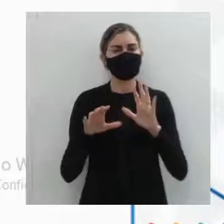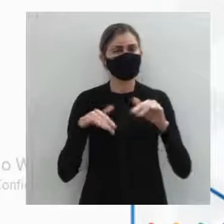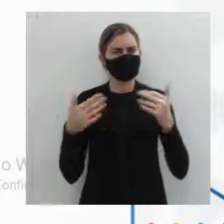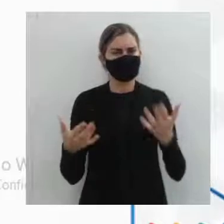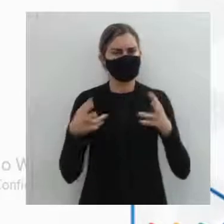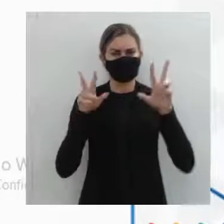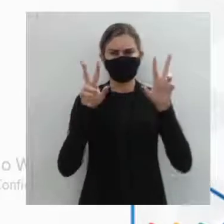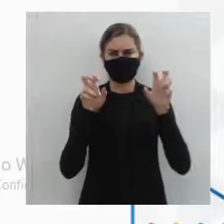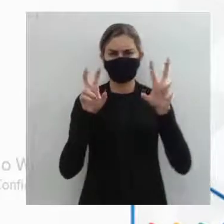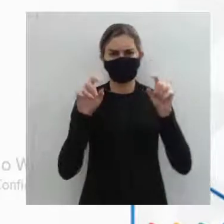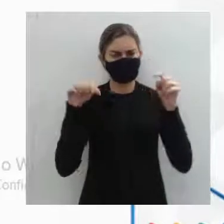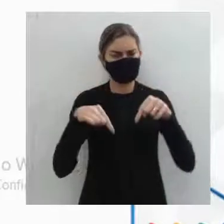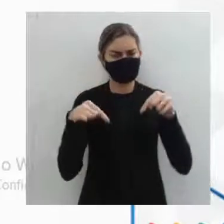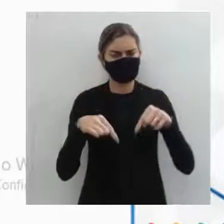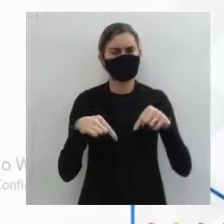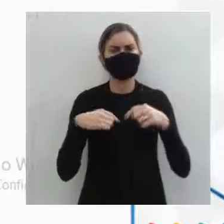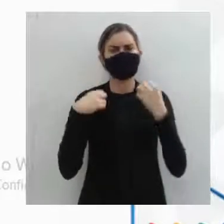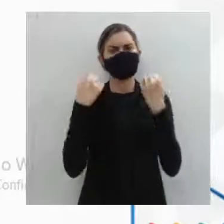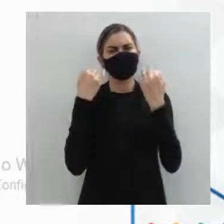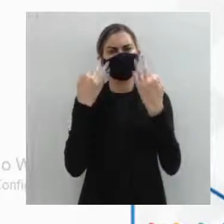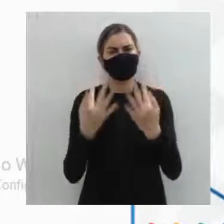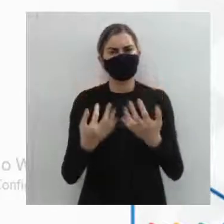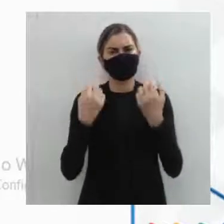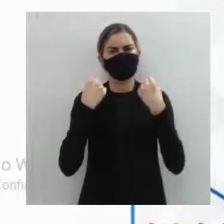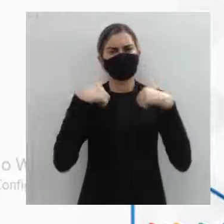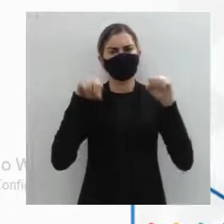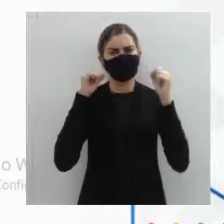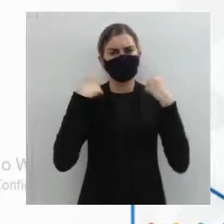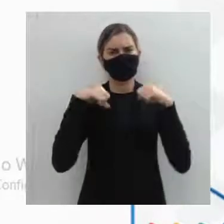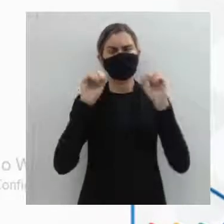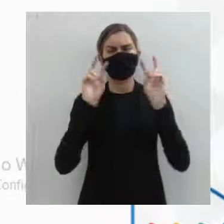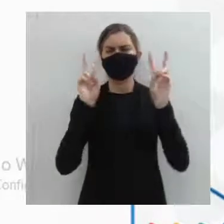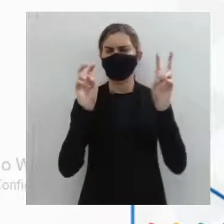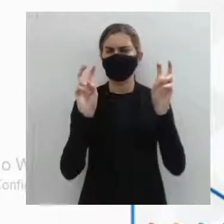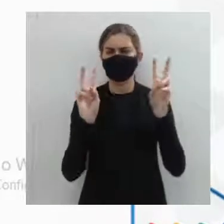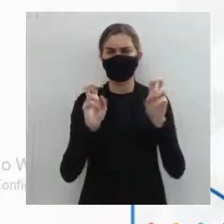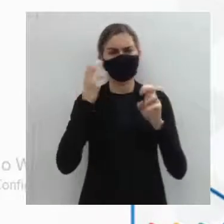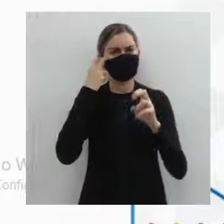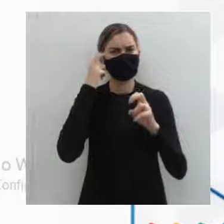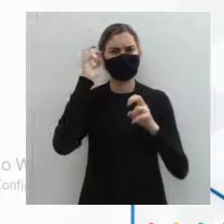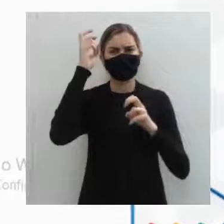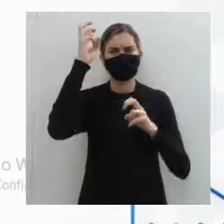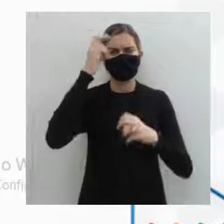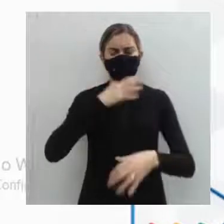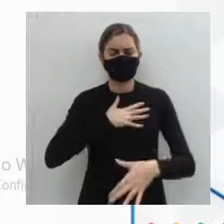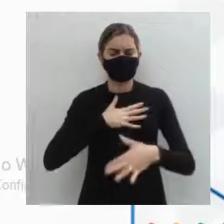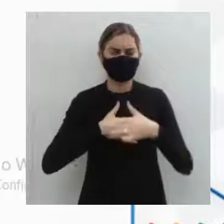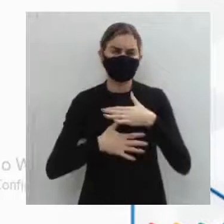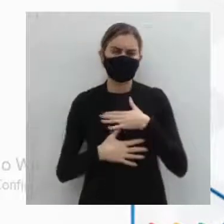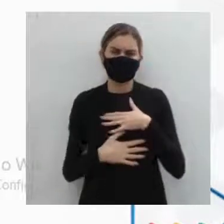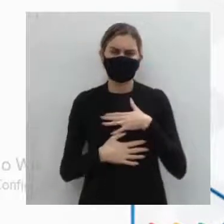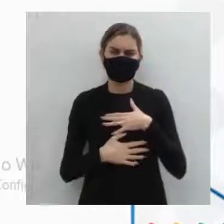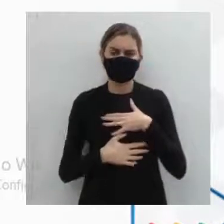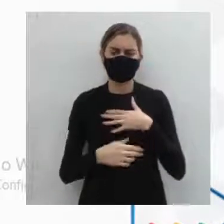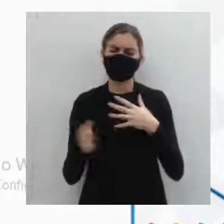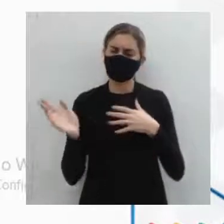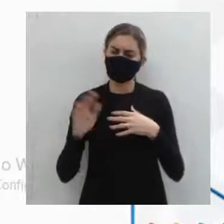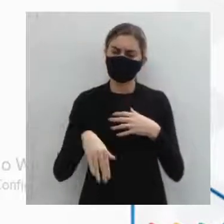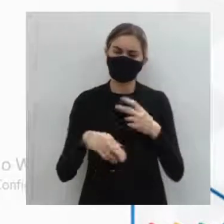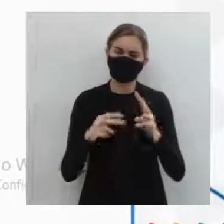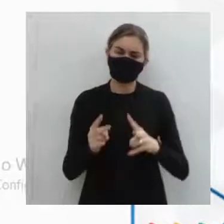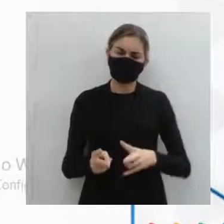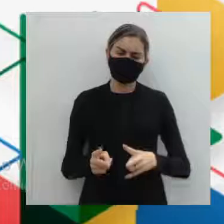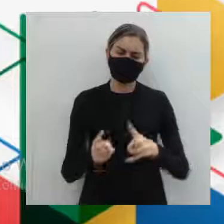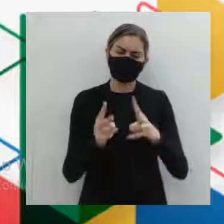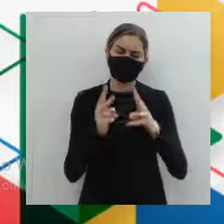Então o nosso conteúdo vai tratar sobre a ginástica e os temas da cultura corporal. Vamos seguindo,